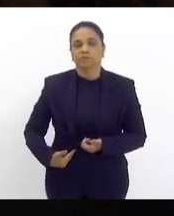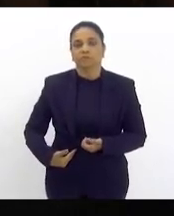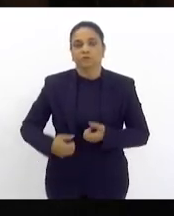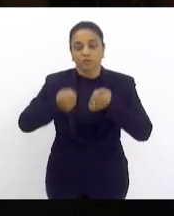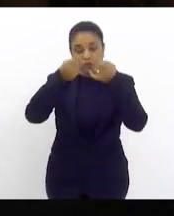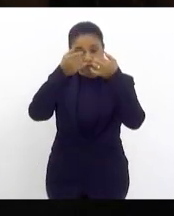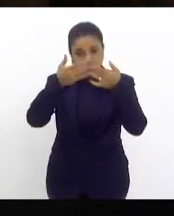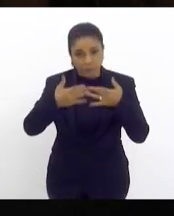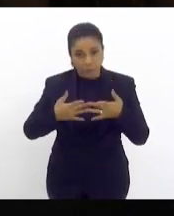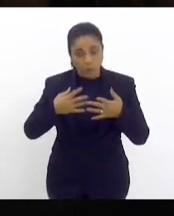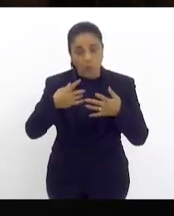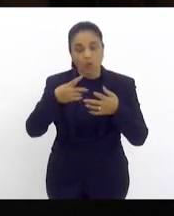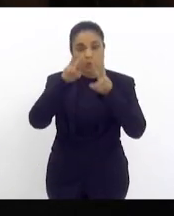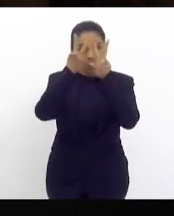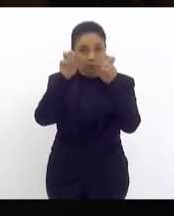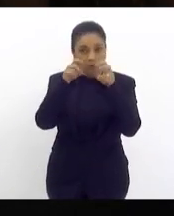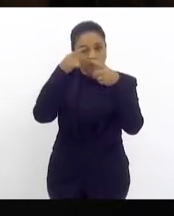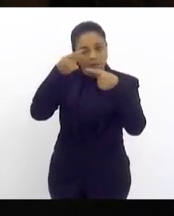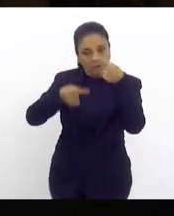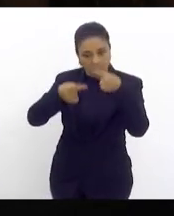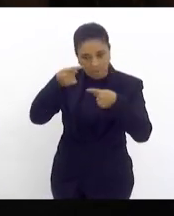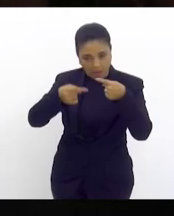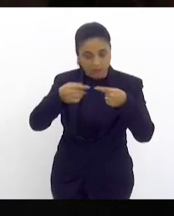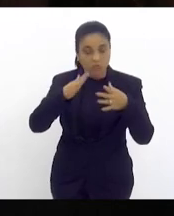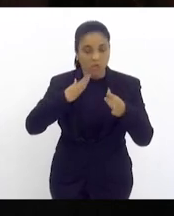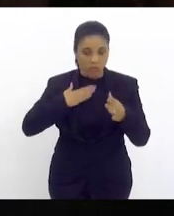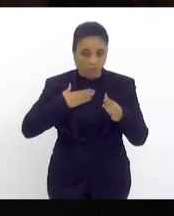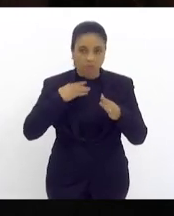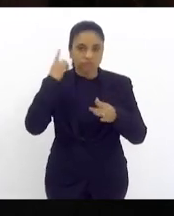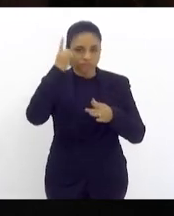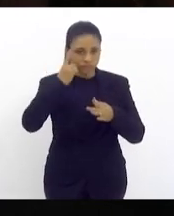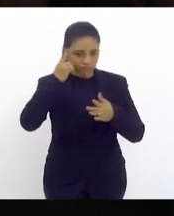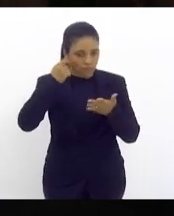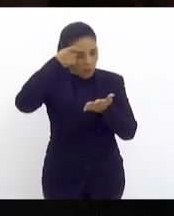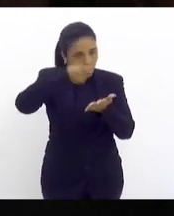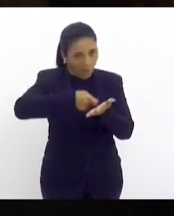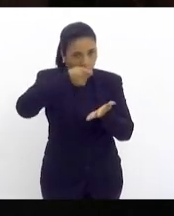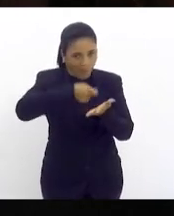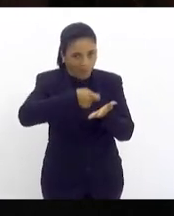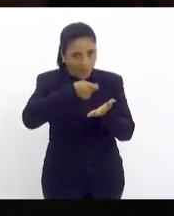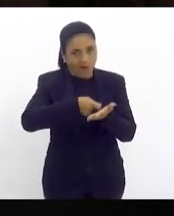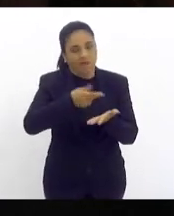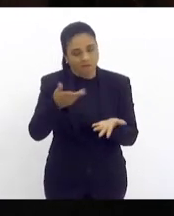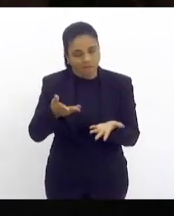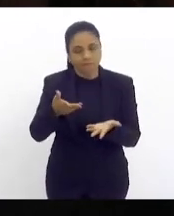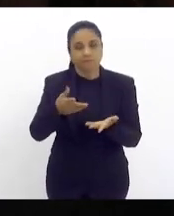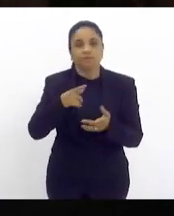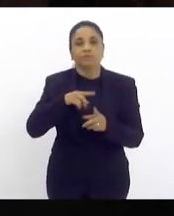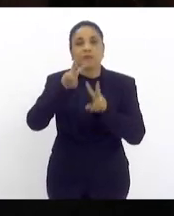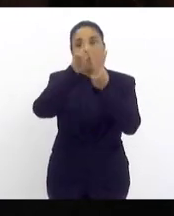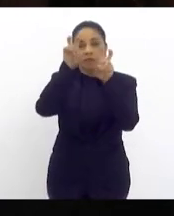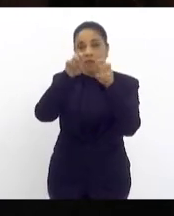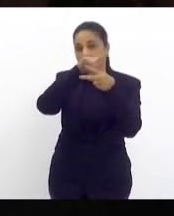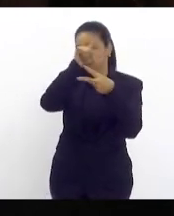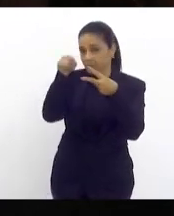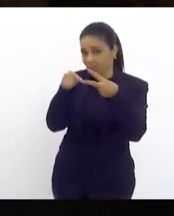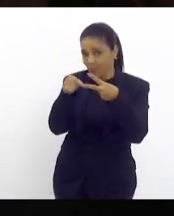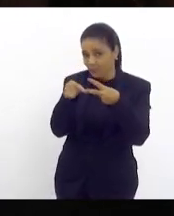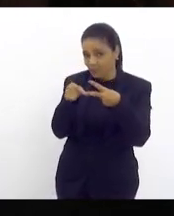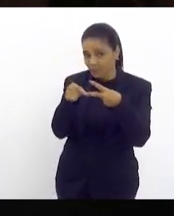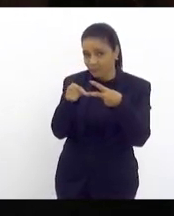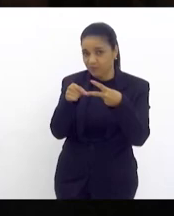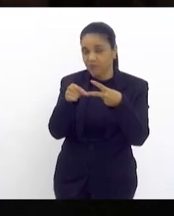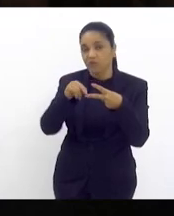temas estão em debate a gente vai seguir cobrando e seguir encaminhando outro tema também Presidente Júlio Rocha